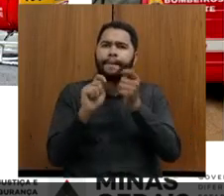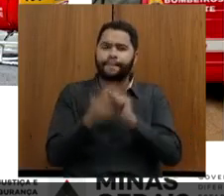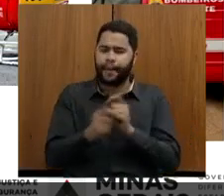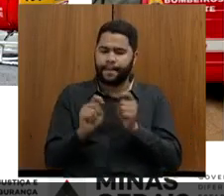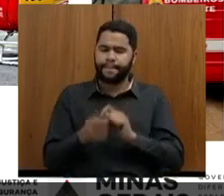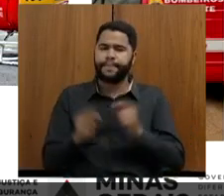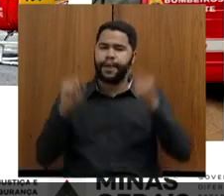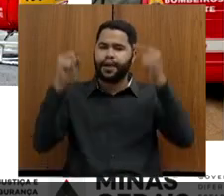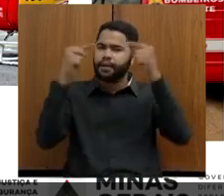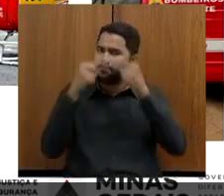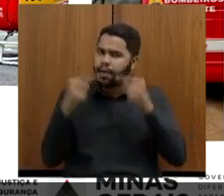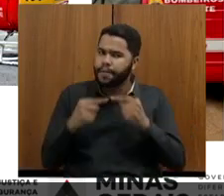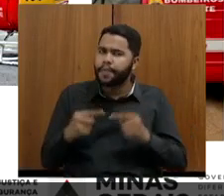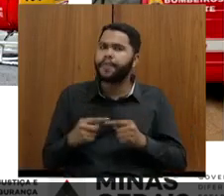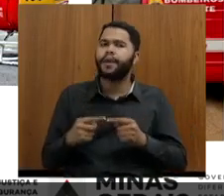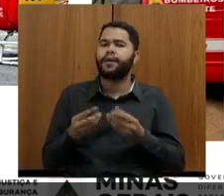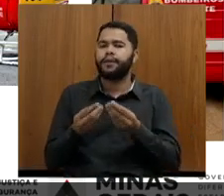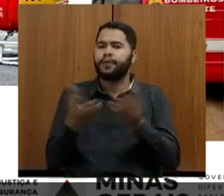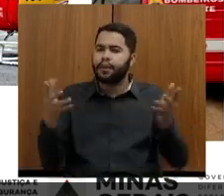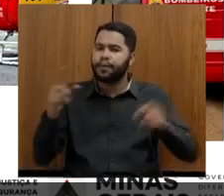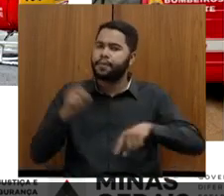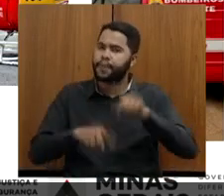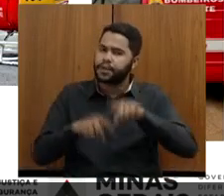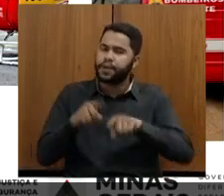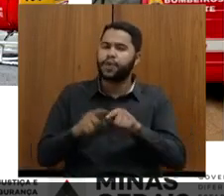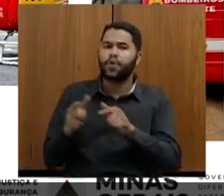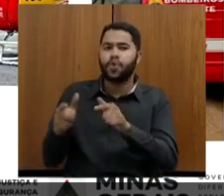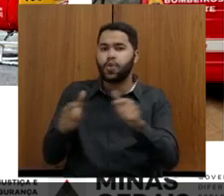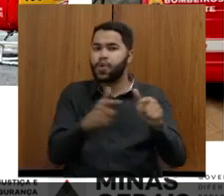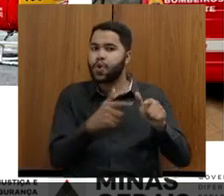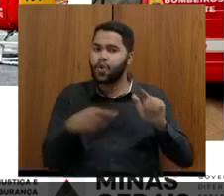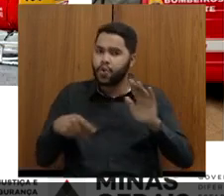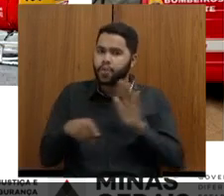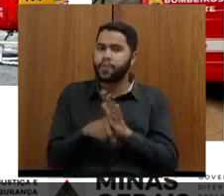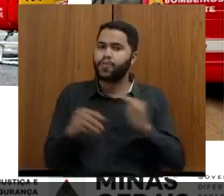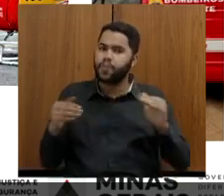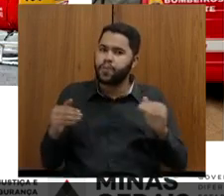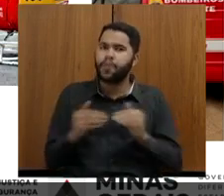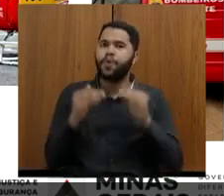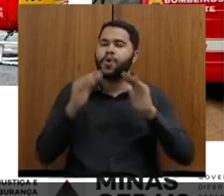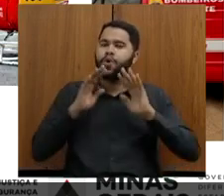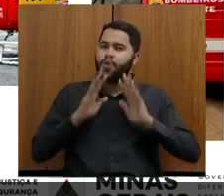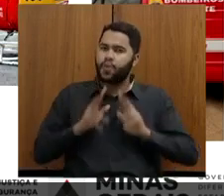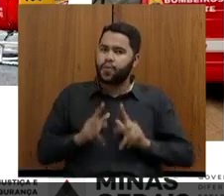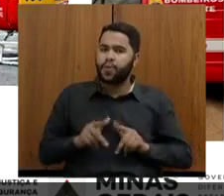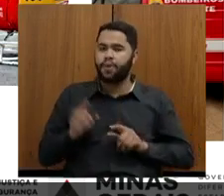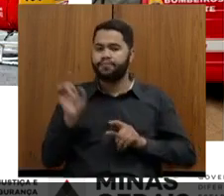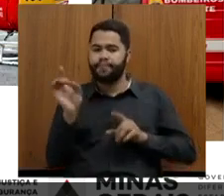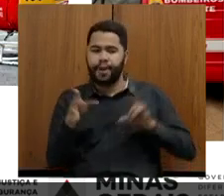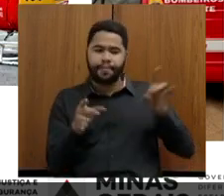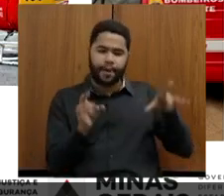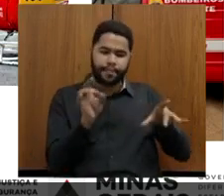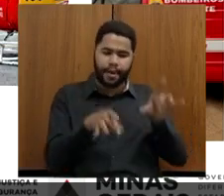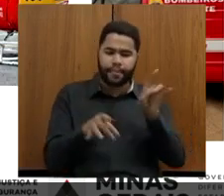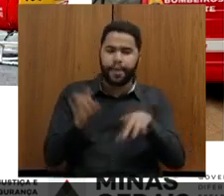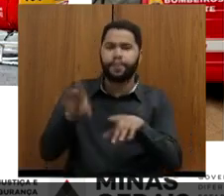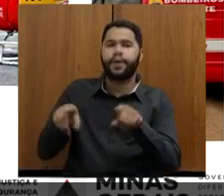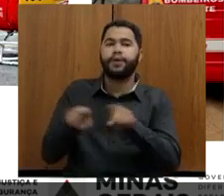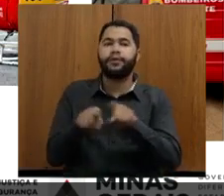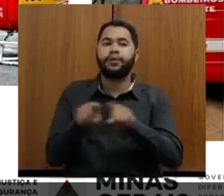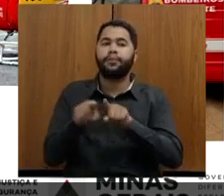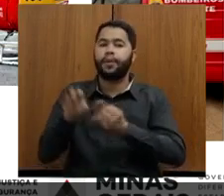distribuição de materiais bem como locais apropriados para assepsia e descarte dos materiais